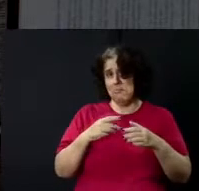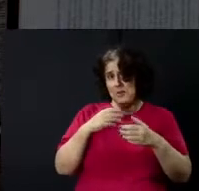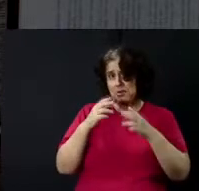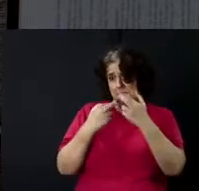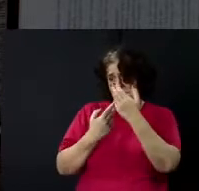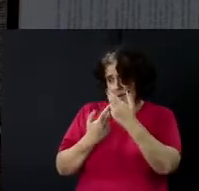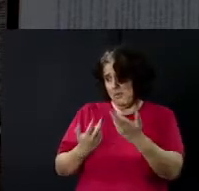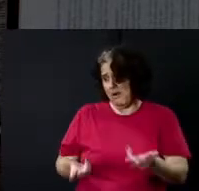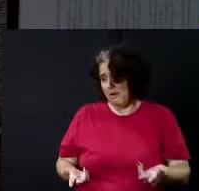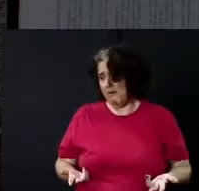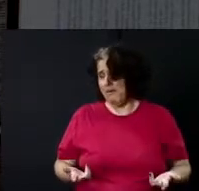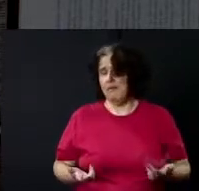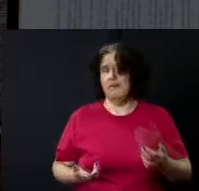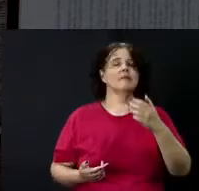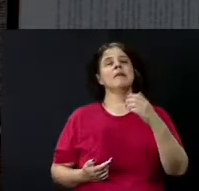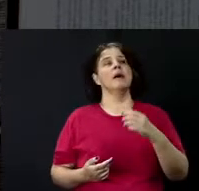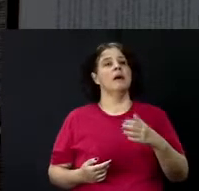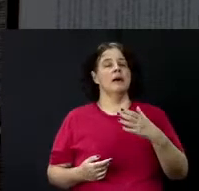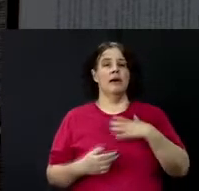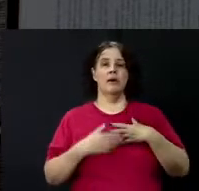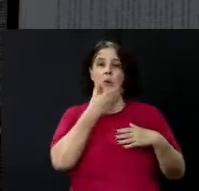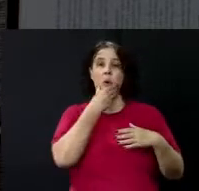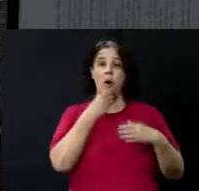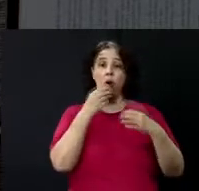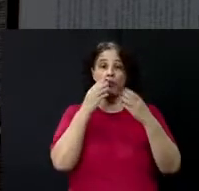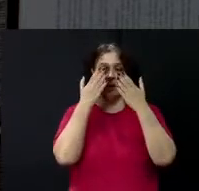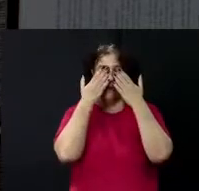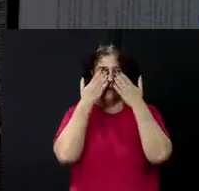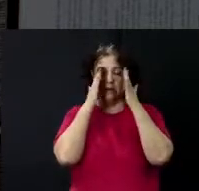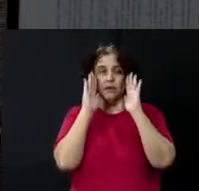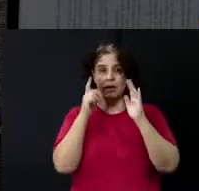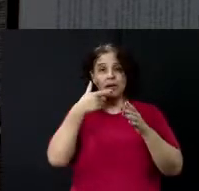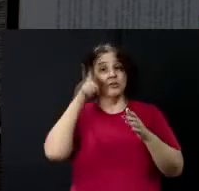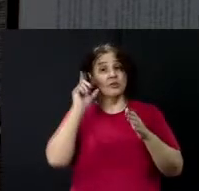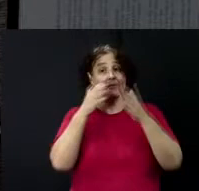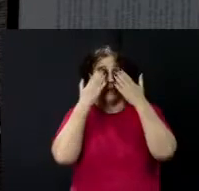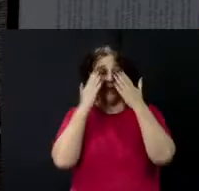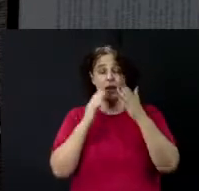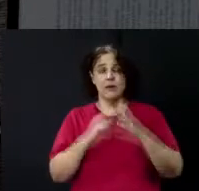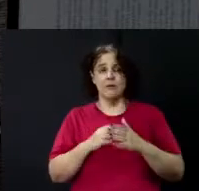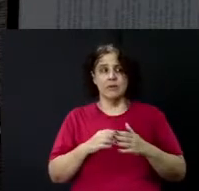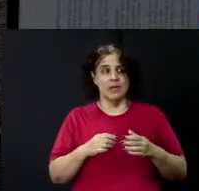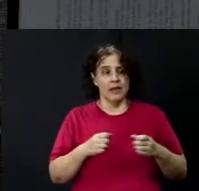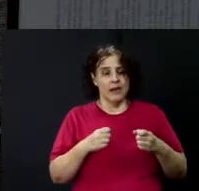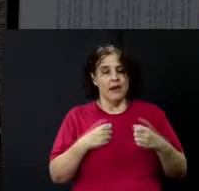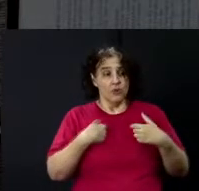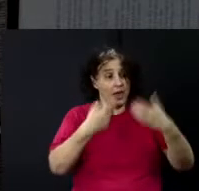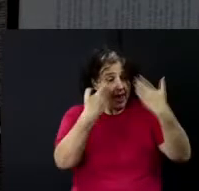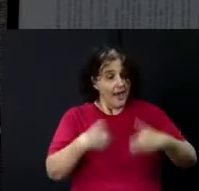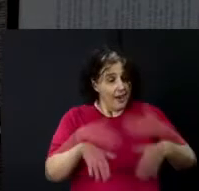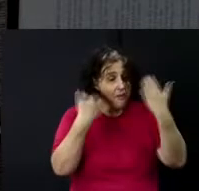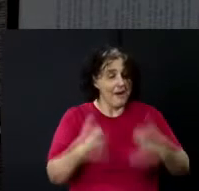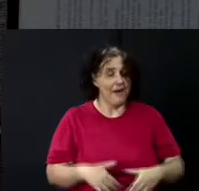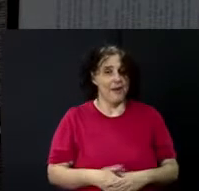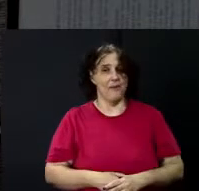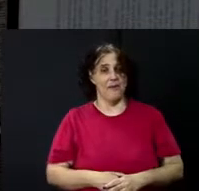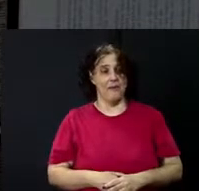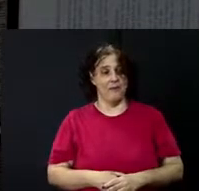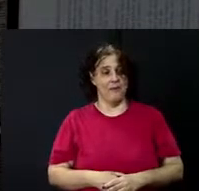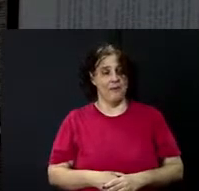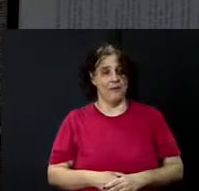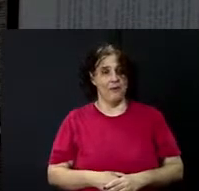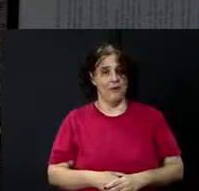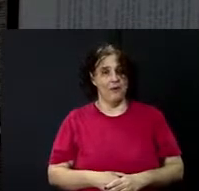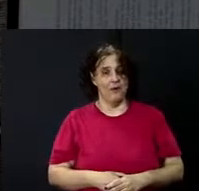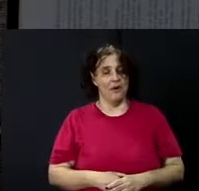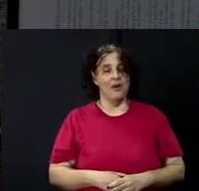sou eu. Perguntaram-lhe, pois, como te foram abertos os olhos? Respondeu ele, o homem